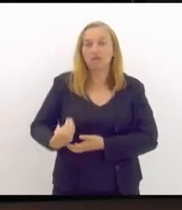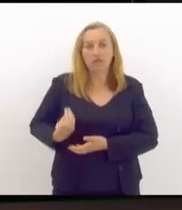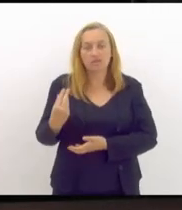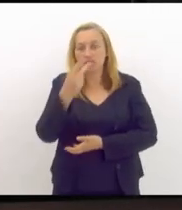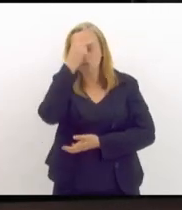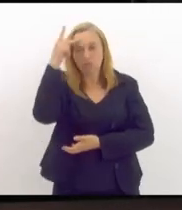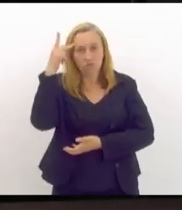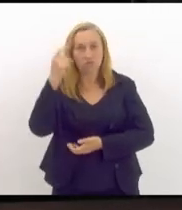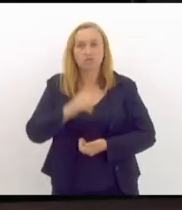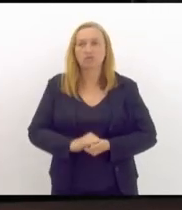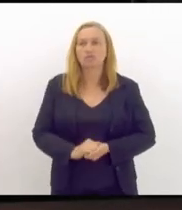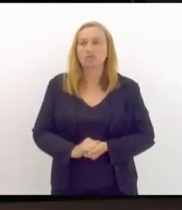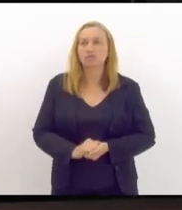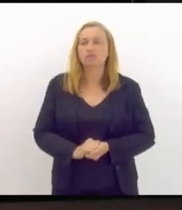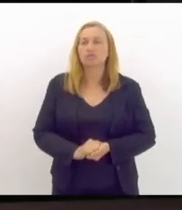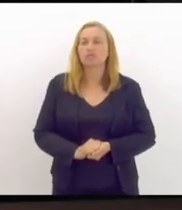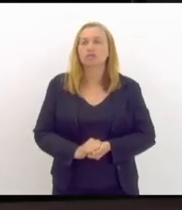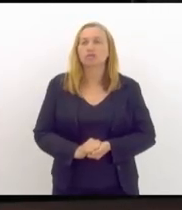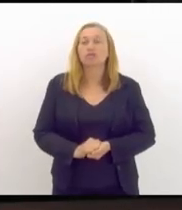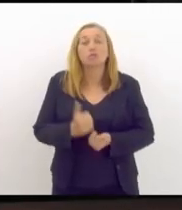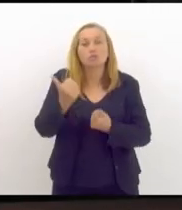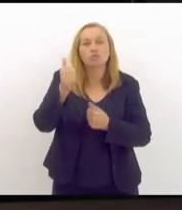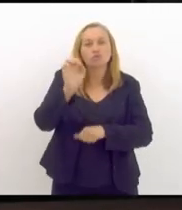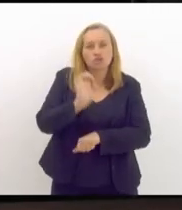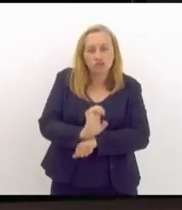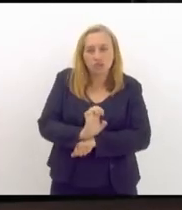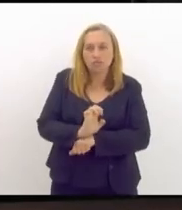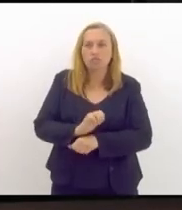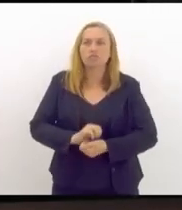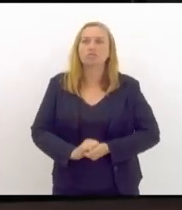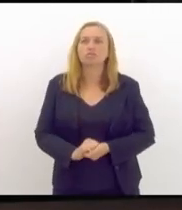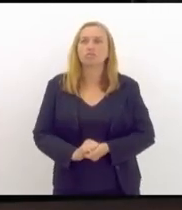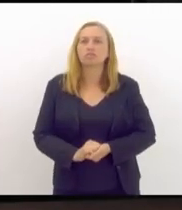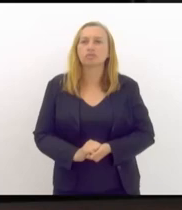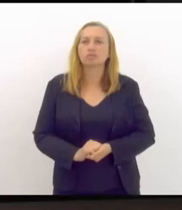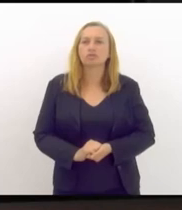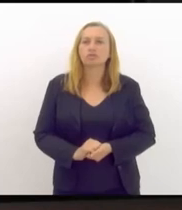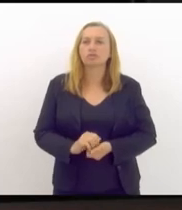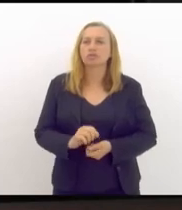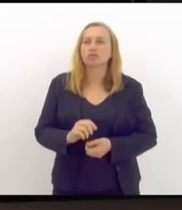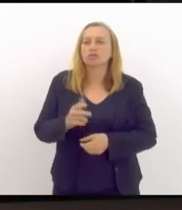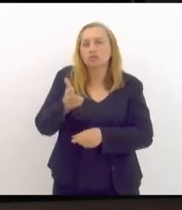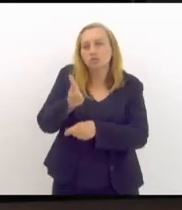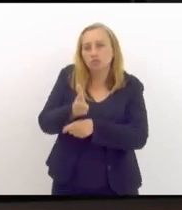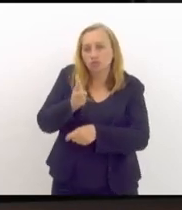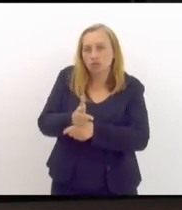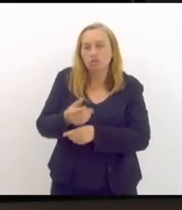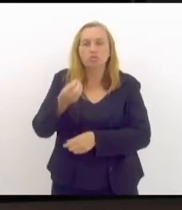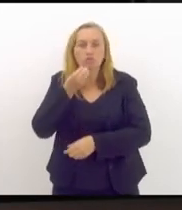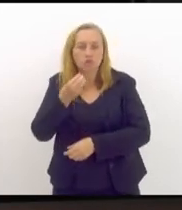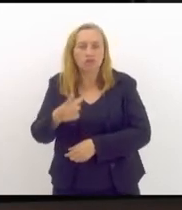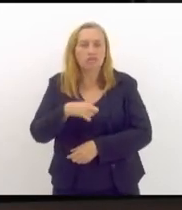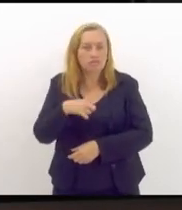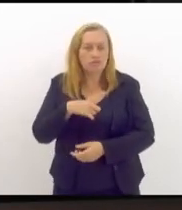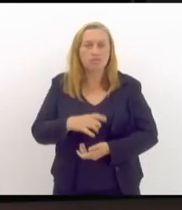daquelas pessoas o estado dos vídeos que tivemos oportunidade